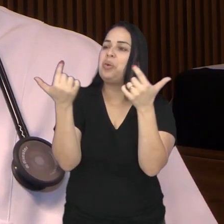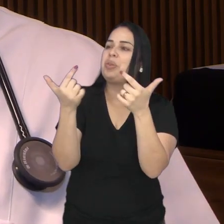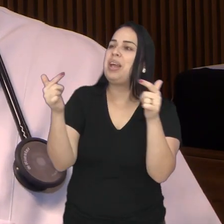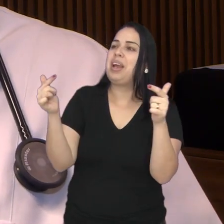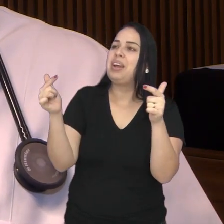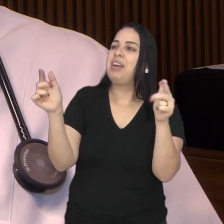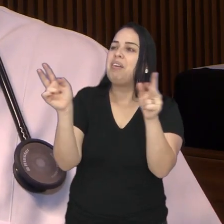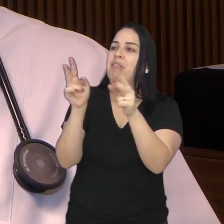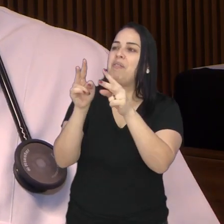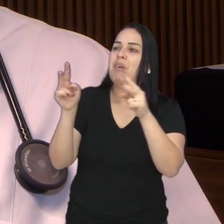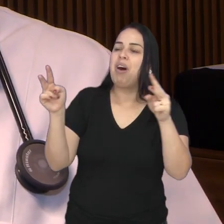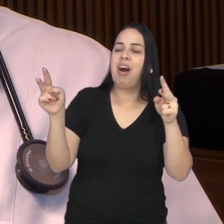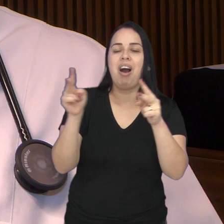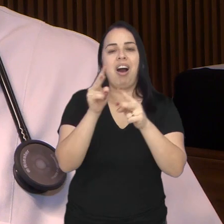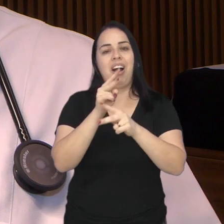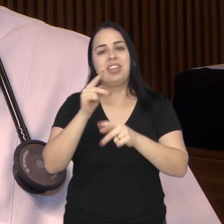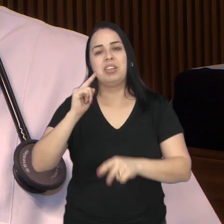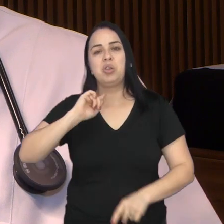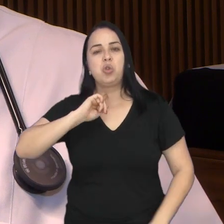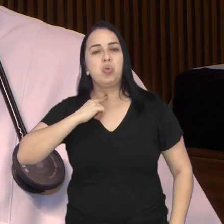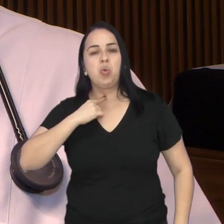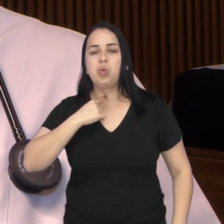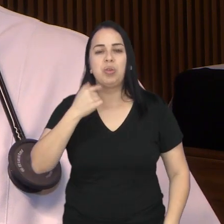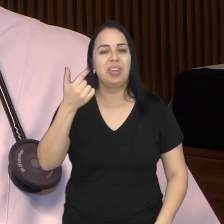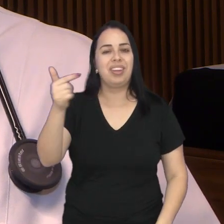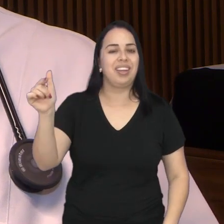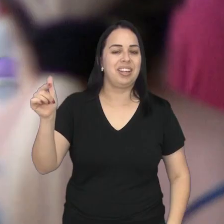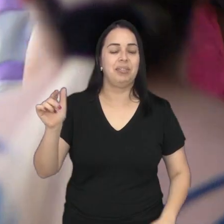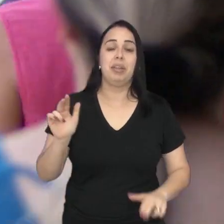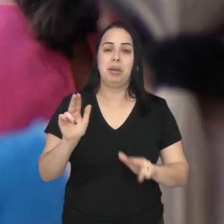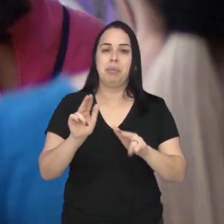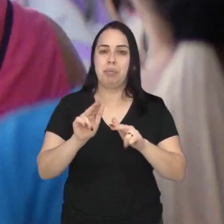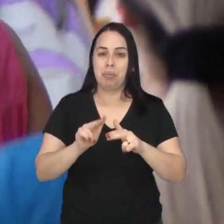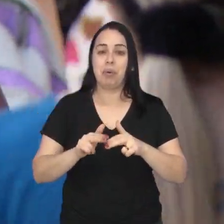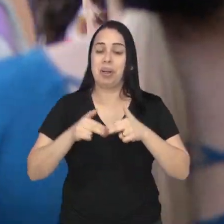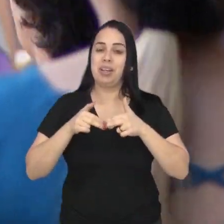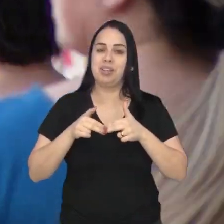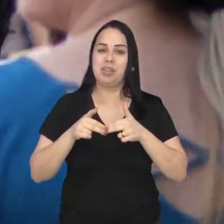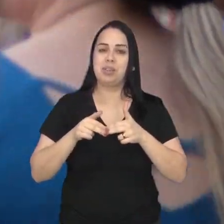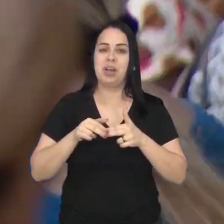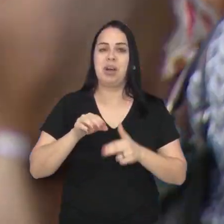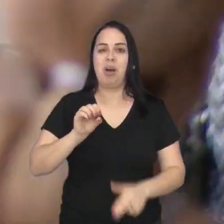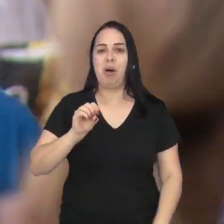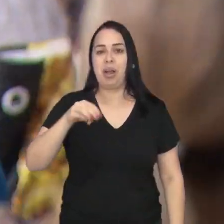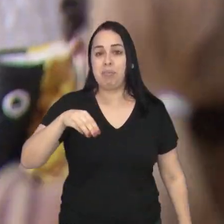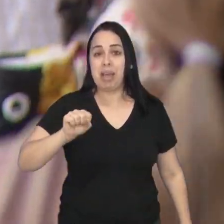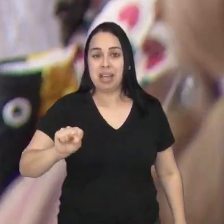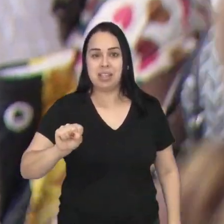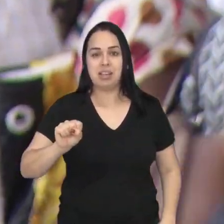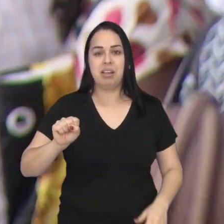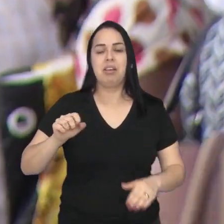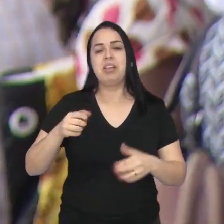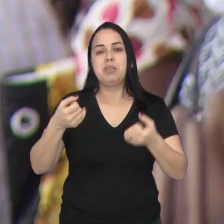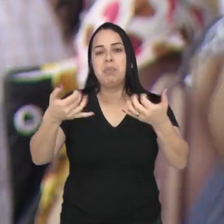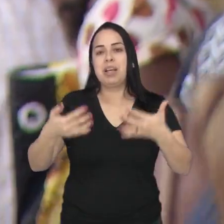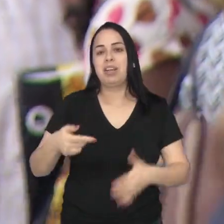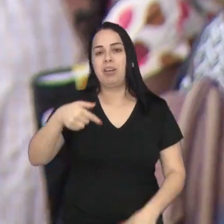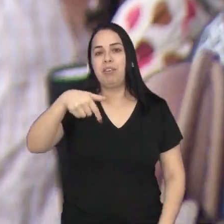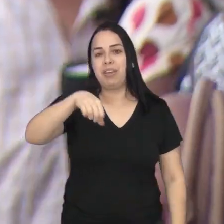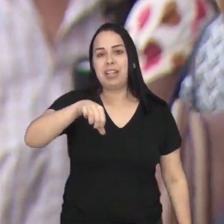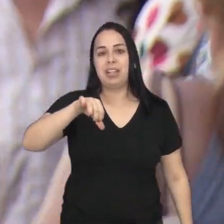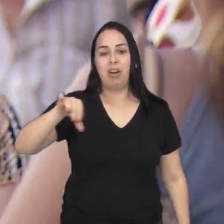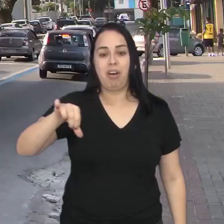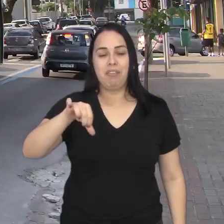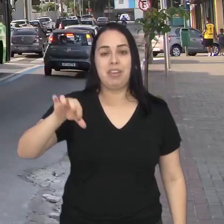da contaminação, da poluição visual, poluição sonora. Segundo a OMS, 99% da